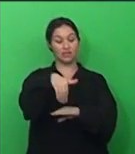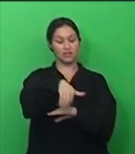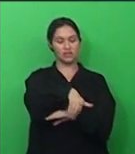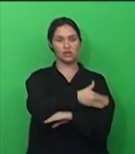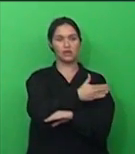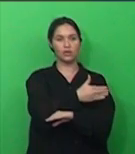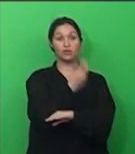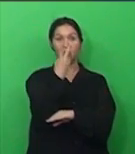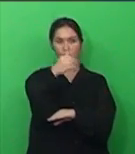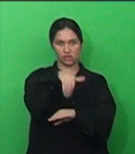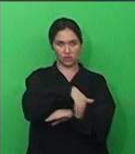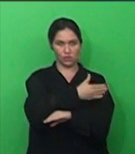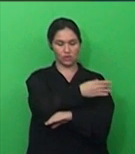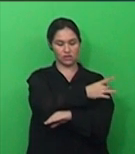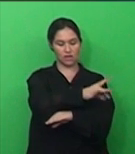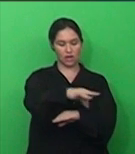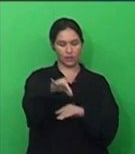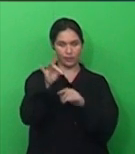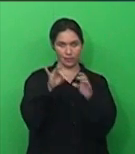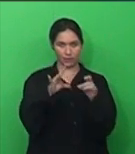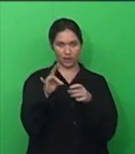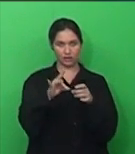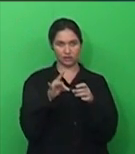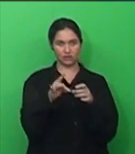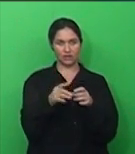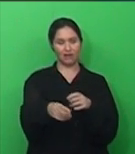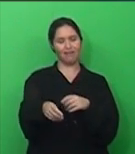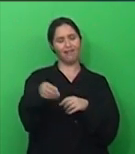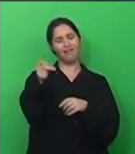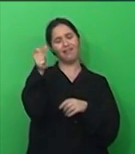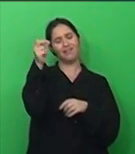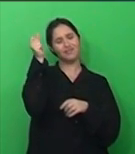duas ruas que foram asfaltadas no tempo do governo